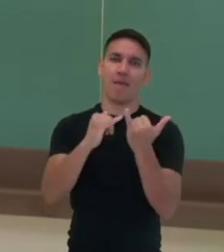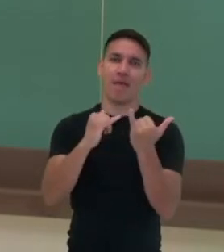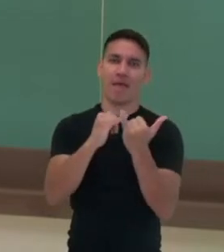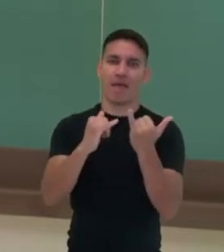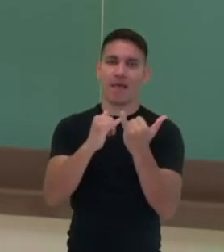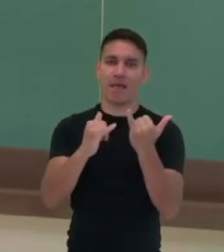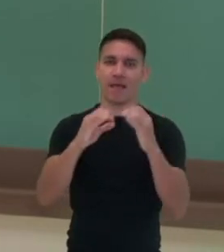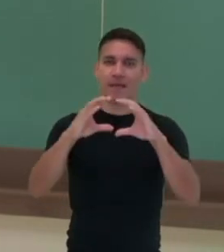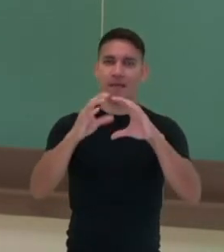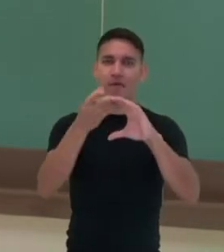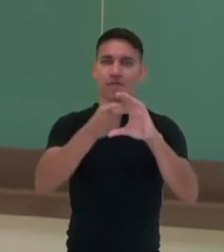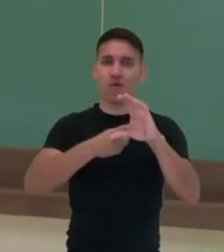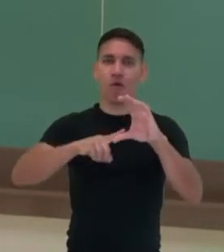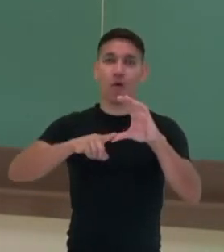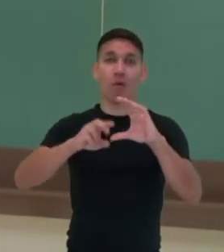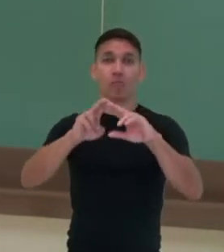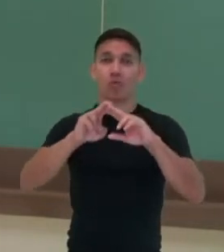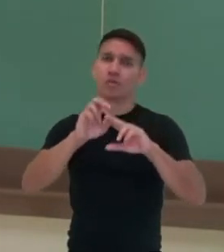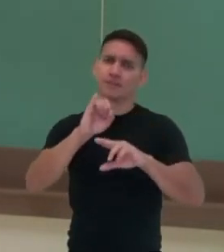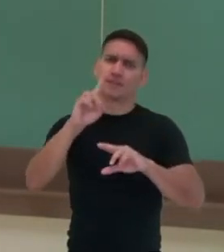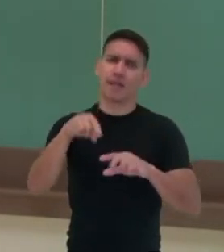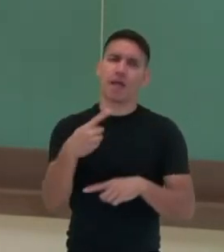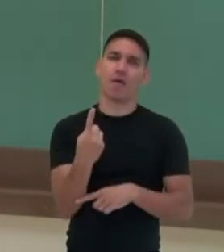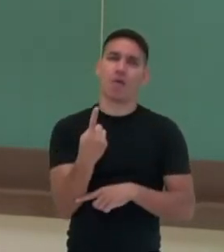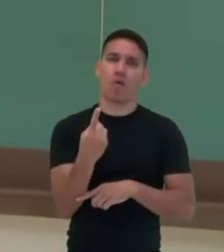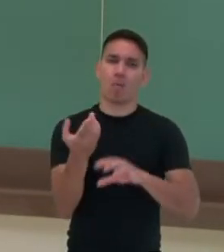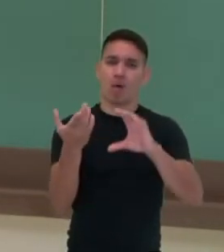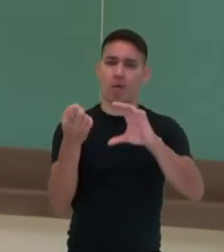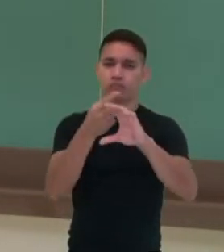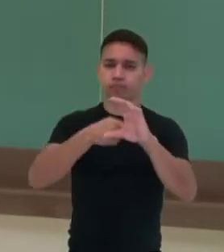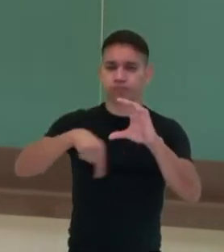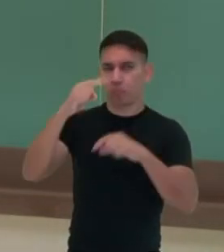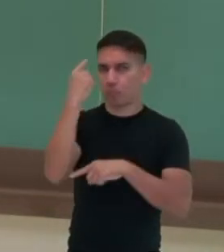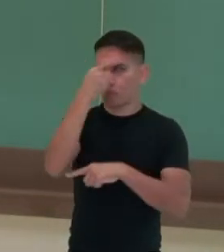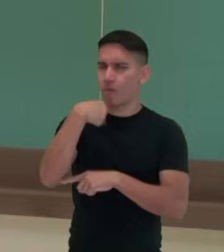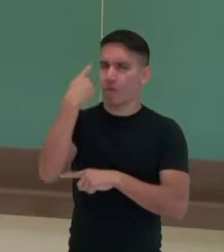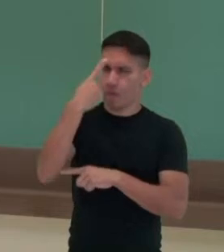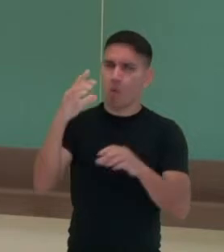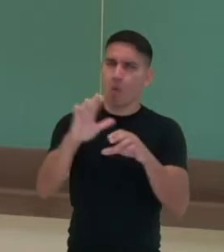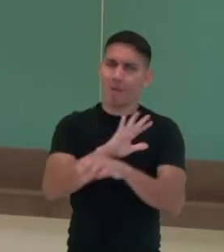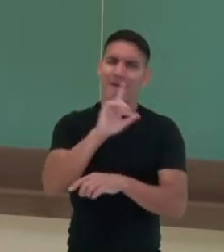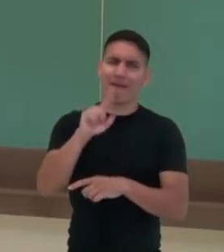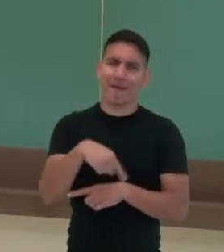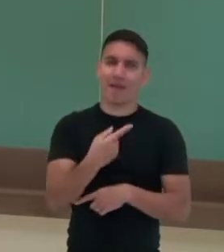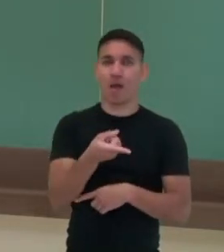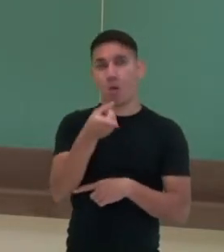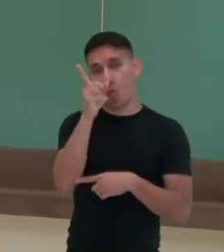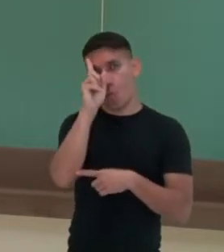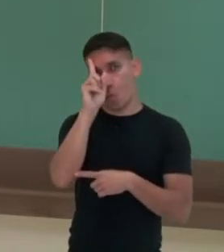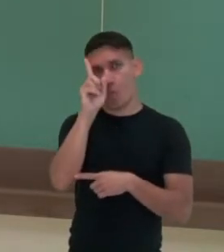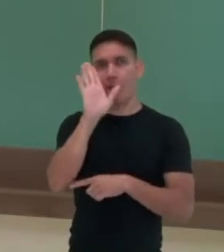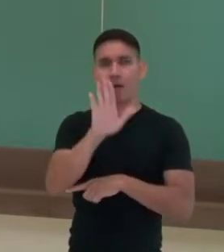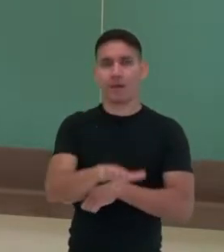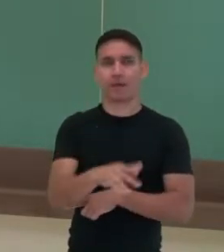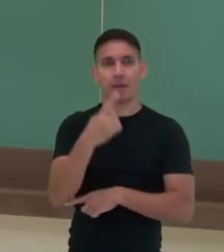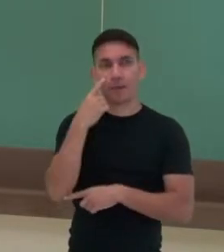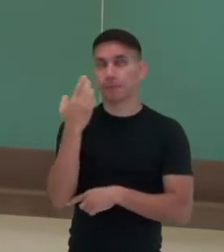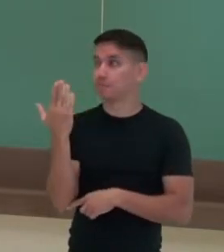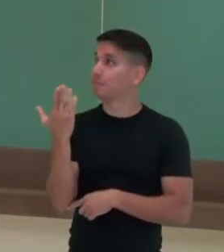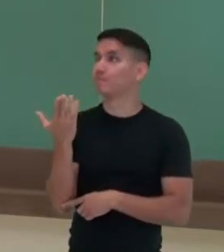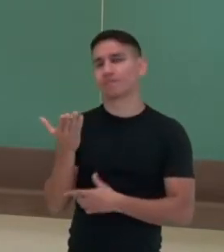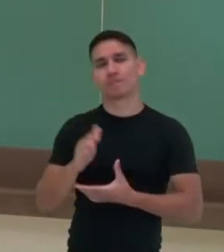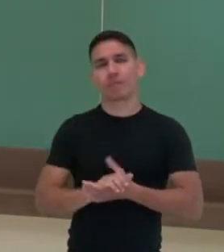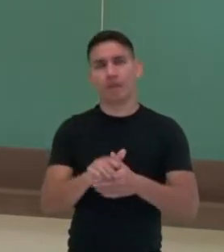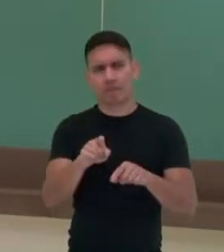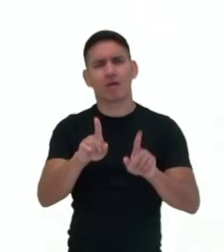se fosse uma volta completa, iria para 1 hora, não é verdade? Então, é 180 graus, meia volta, tá? Então, tá jóia. Então,